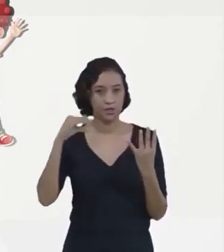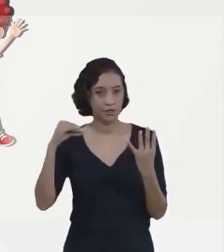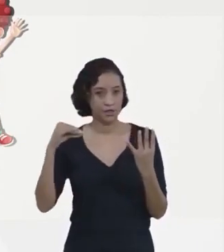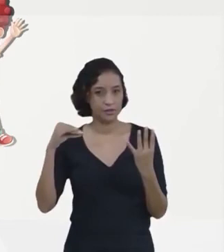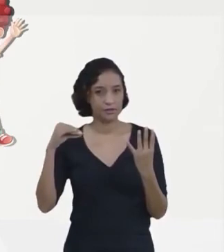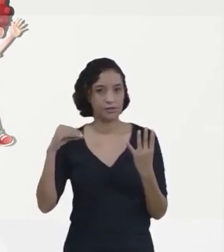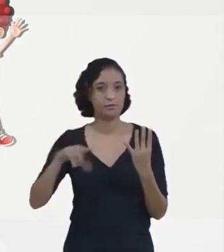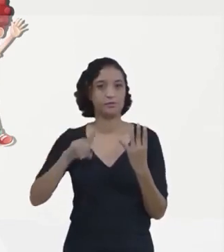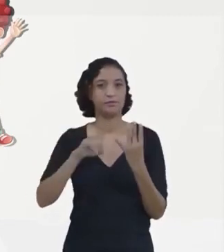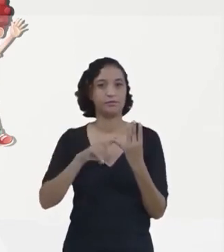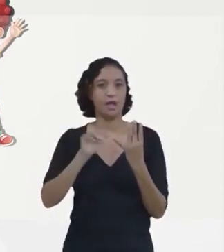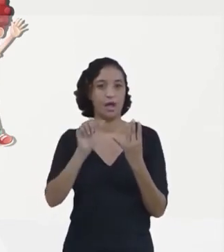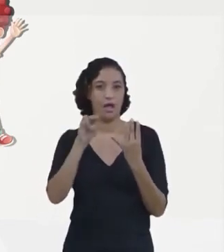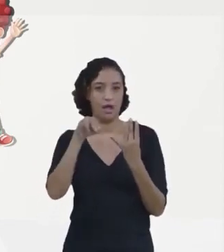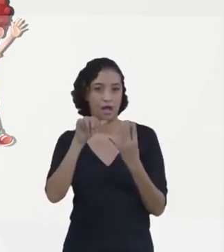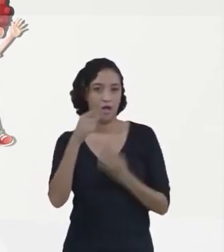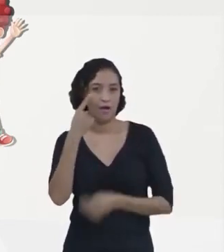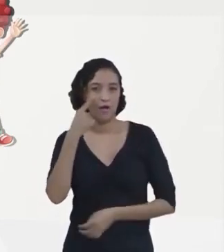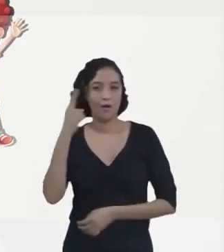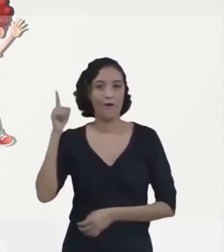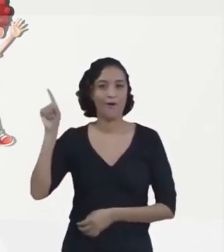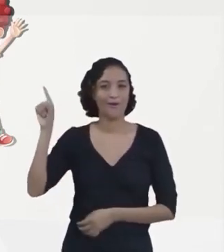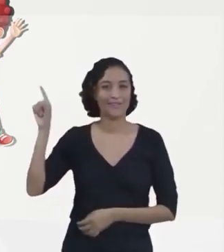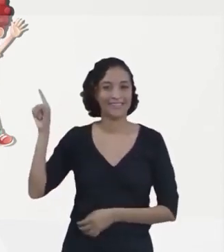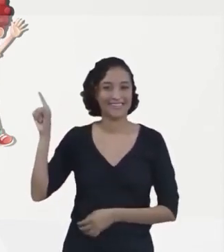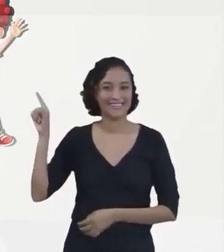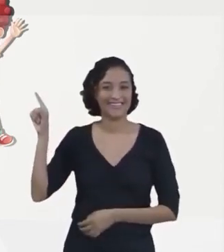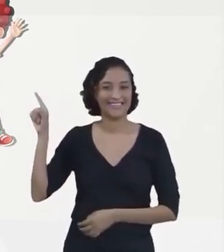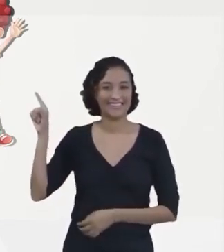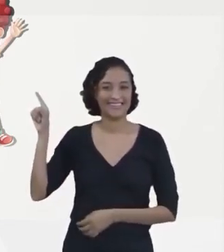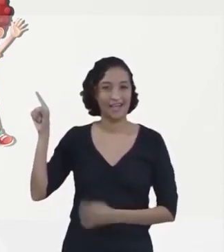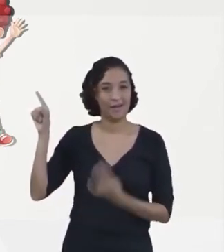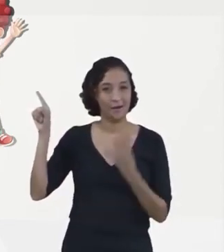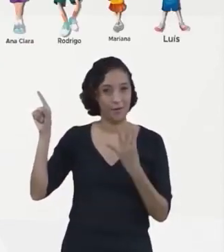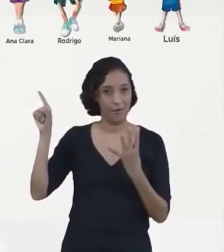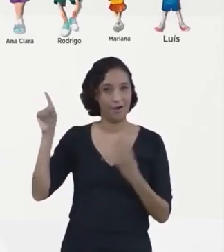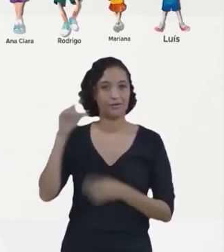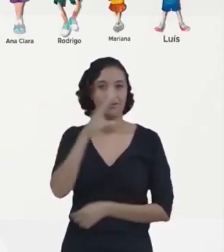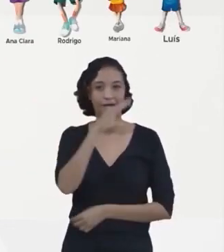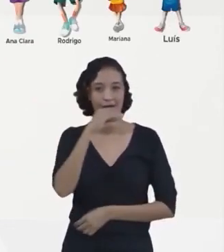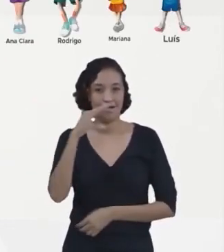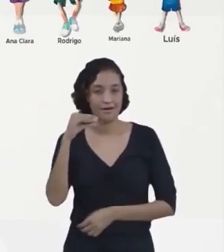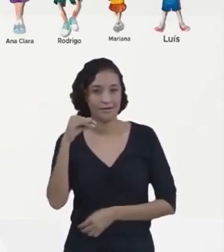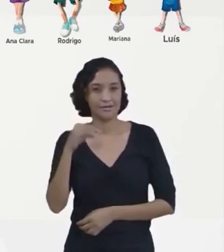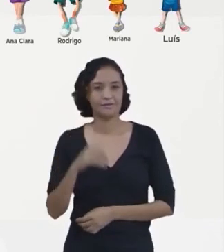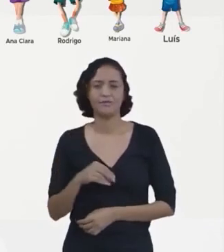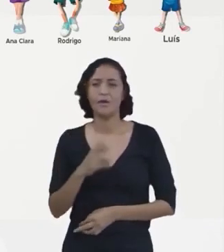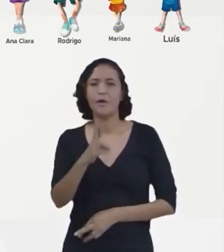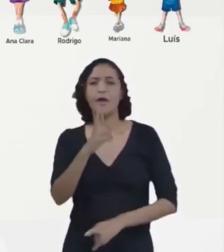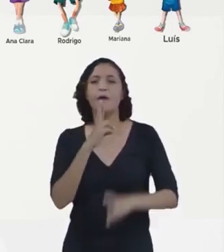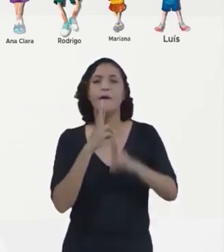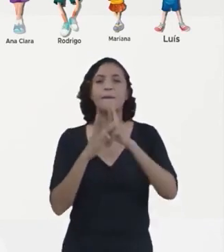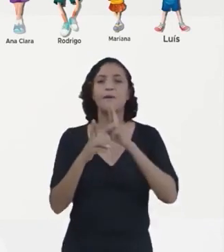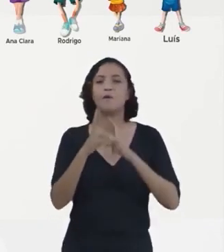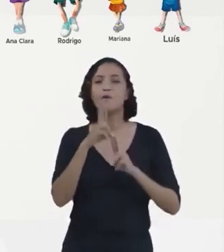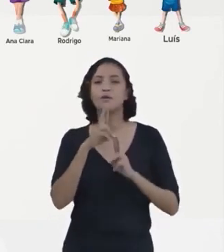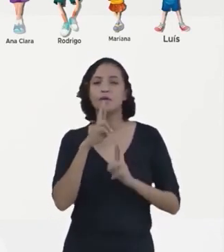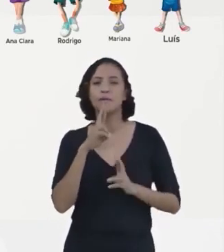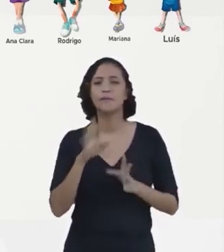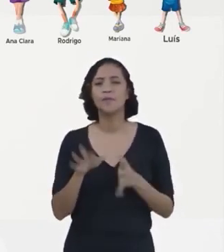Rodrigo, Mariana e Luiz. Então, vamos lá responder. Qual é a